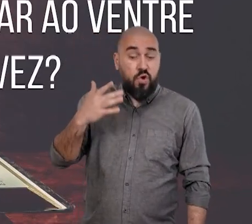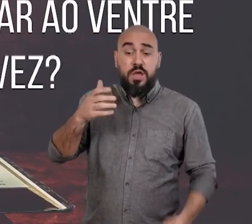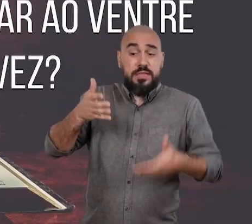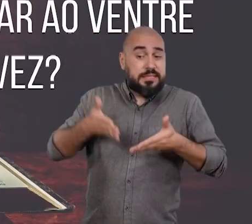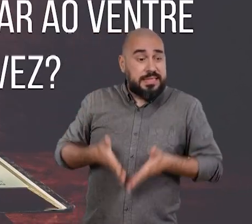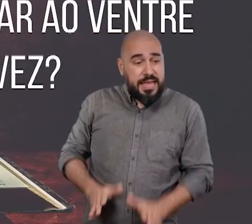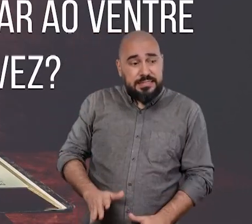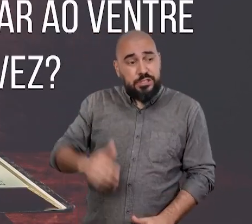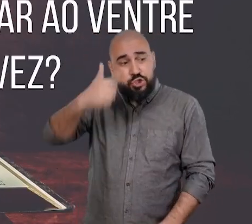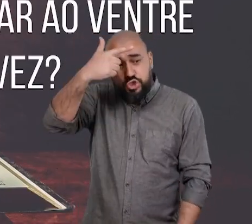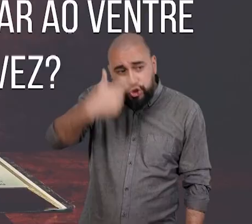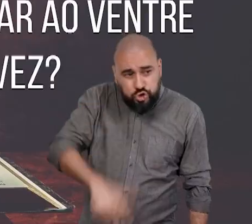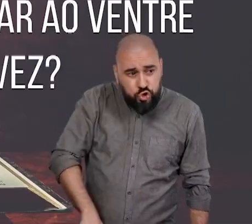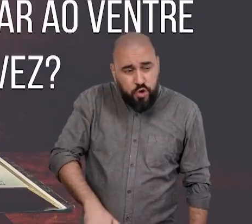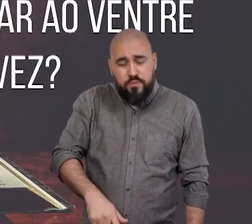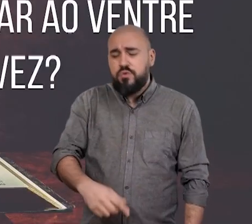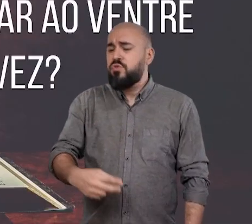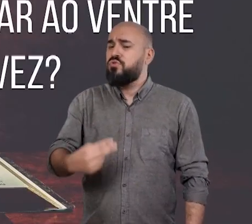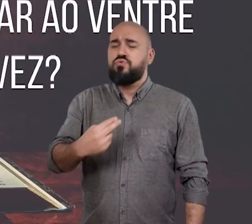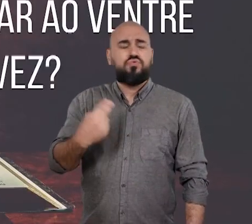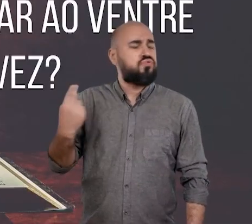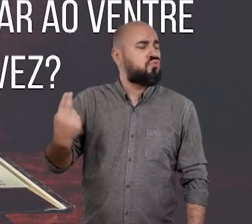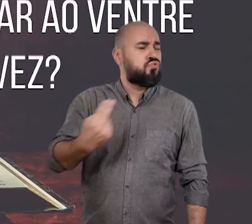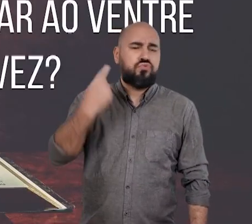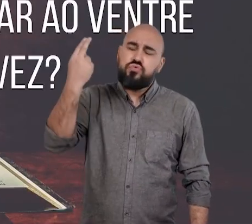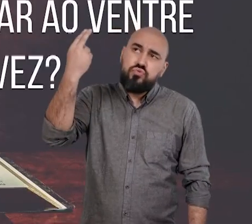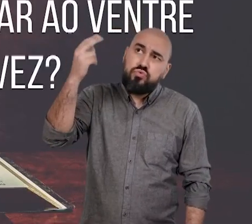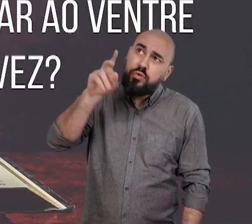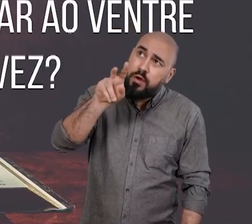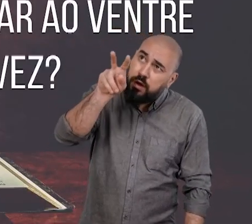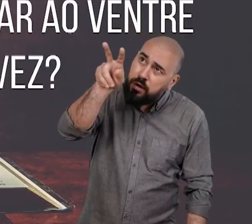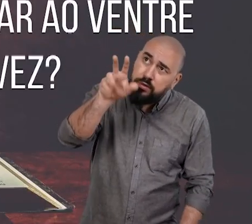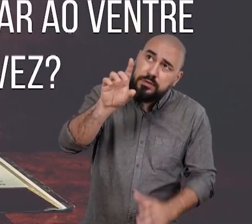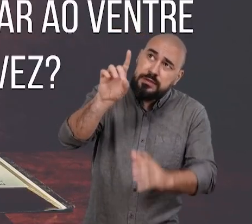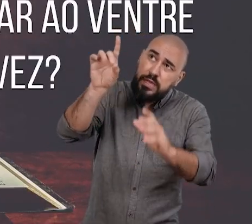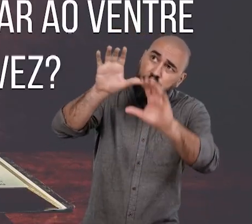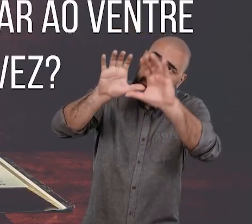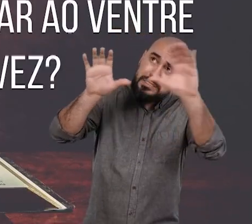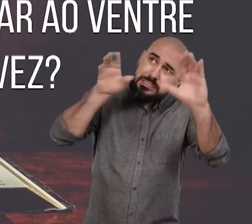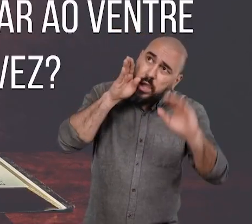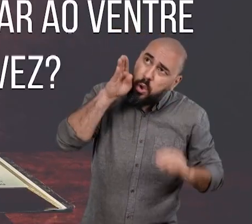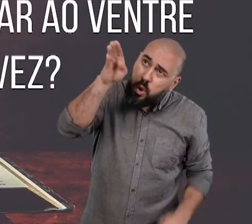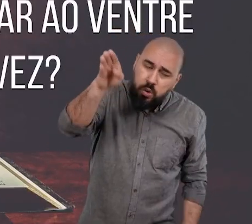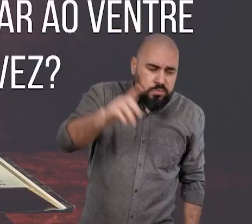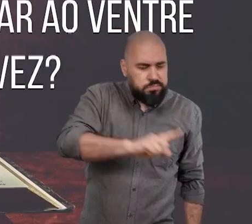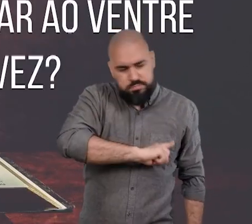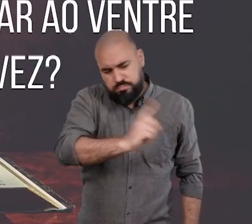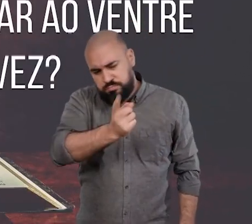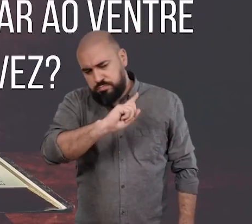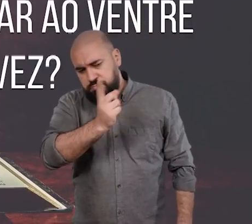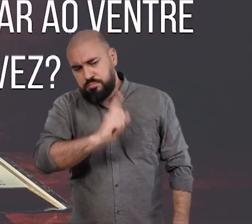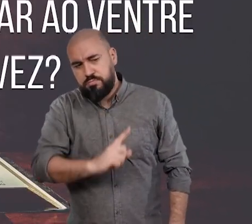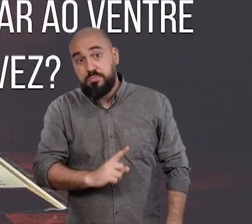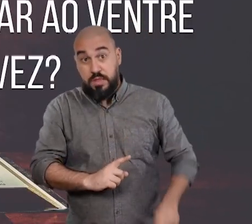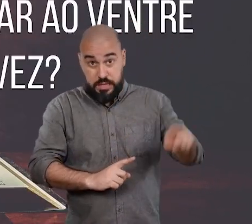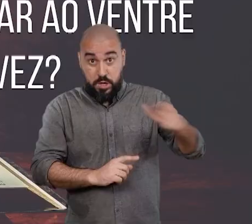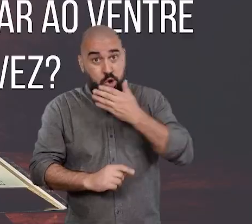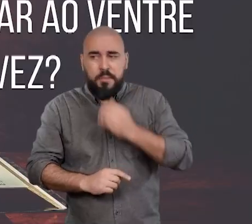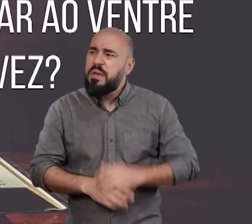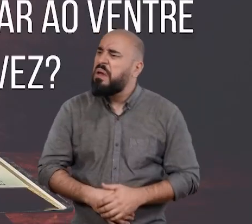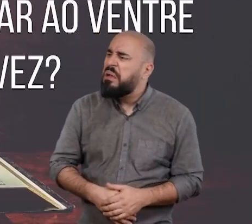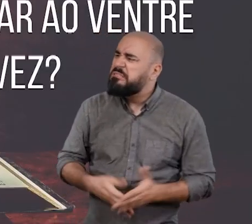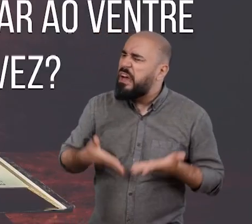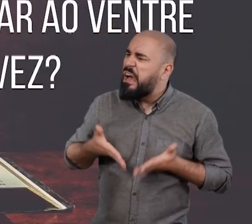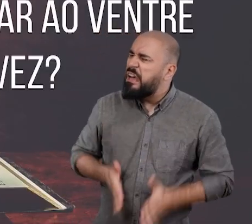reino de Deus. Jesus estava conversando com o Nicodemos, e olha só, aí o Nicodemos pergunta assim, como pode um homem